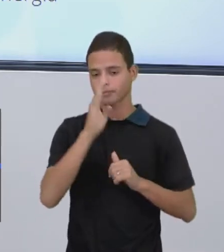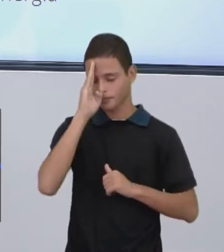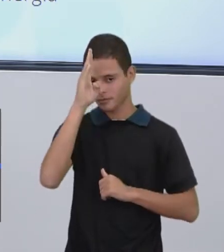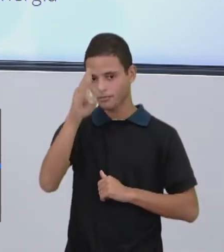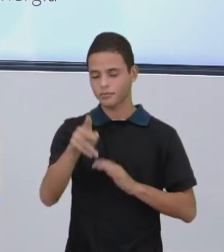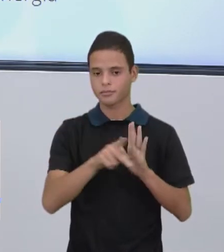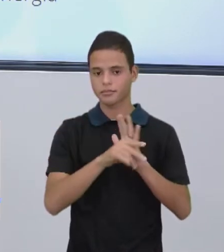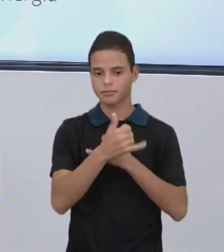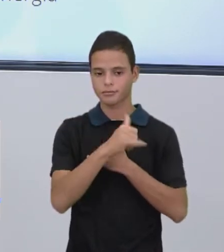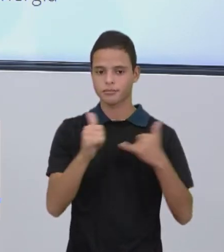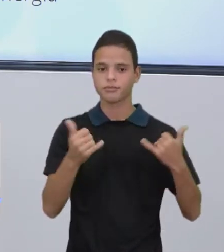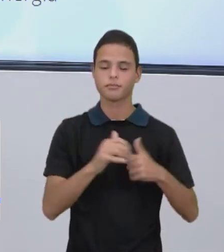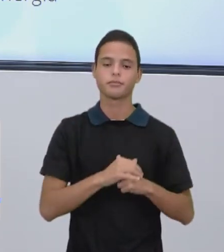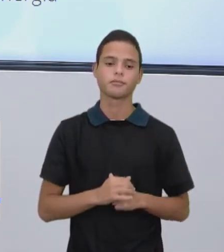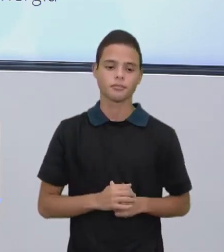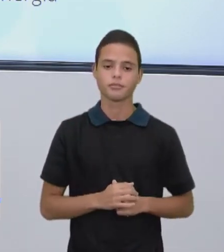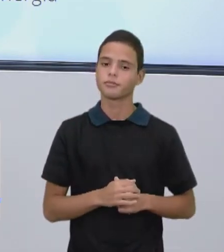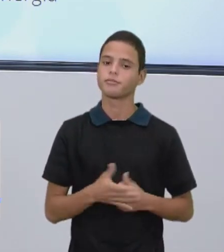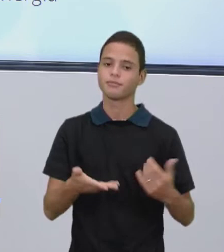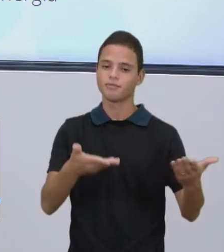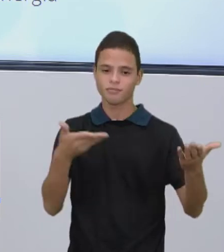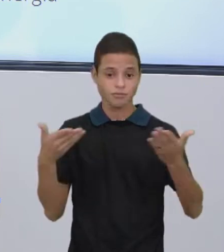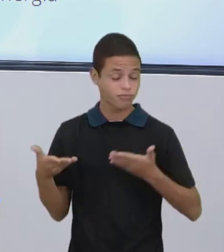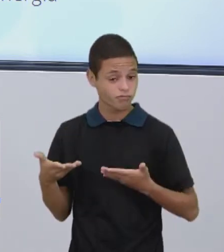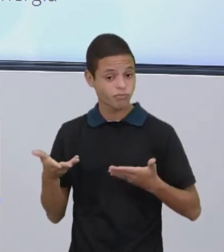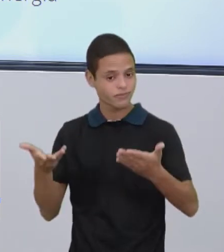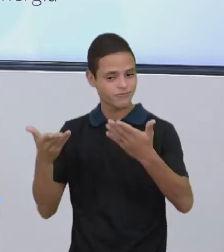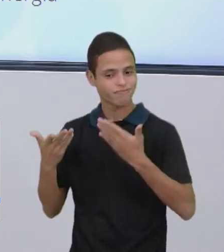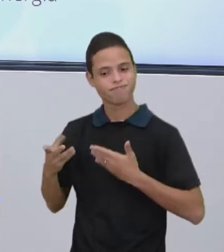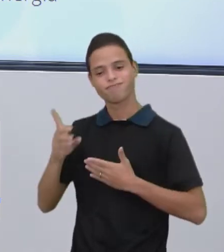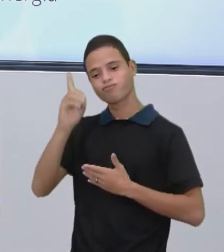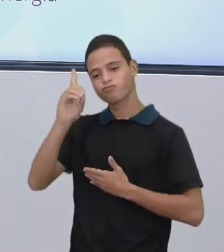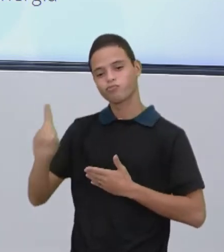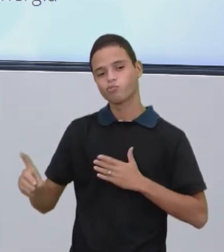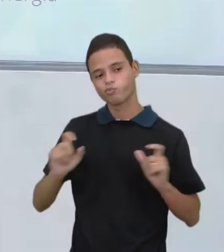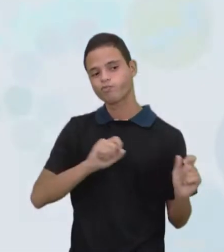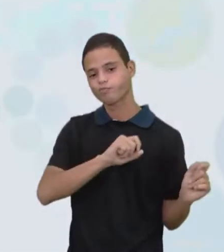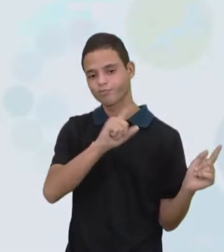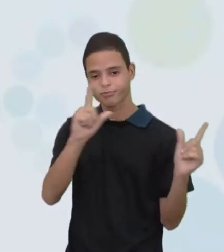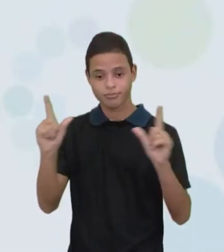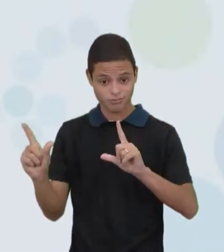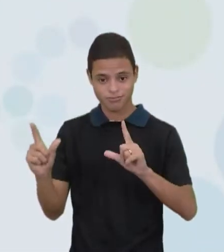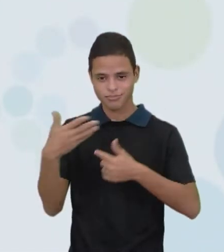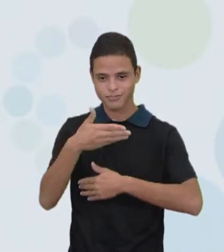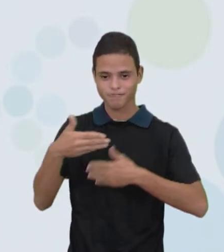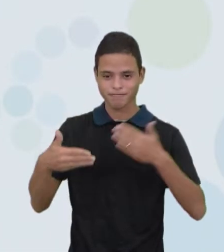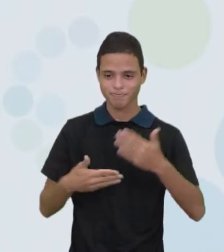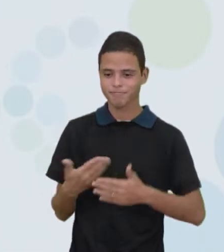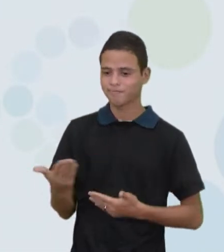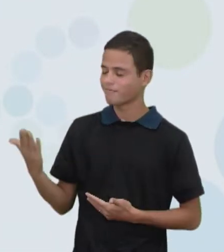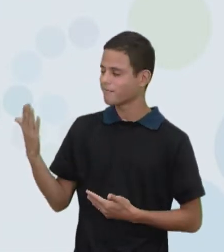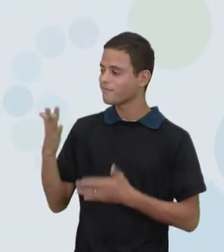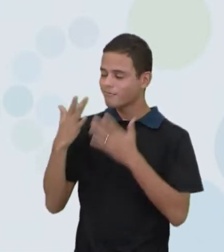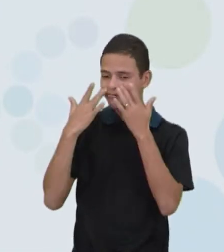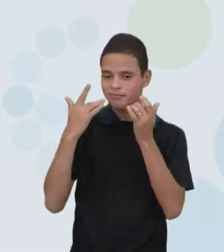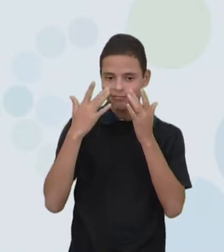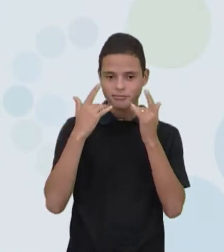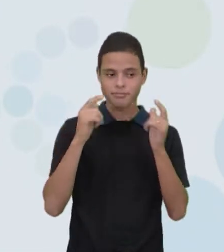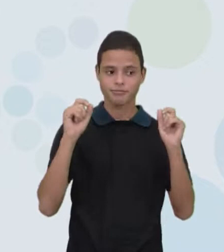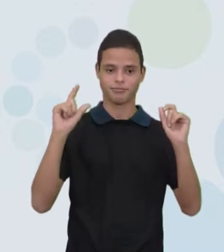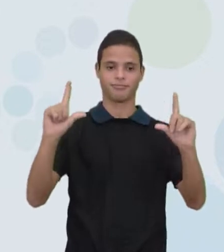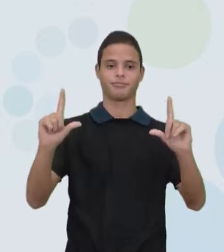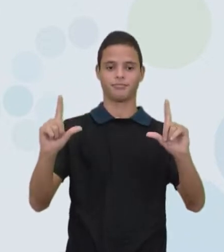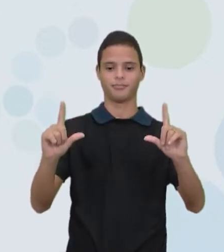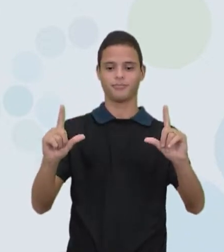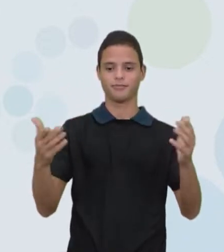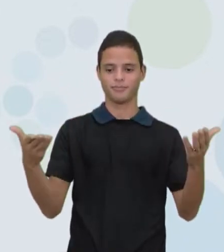para a eletricidade. Então sejam todos muito bem-vindos. Nosso diretor está colocando para vocês o slide de apresentação da nossa aula. Hoje